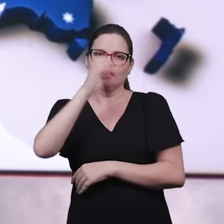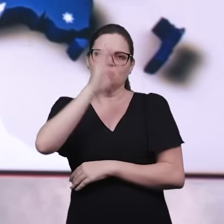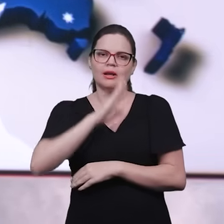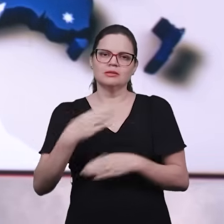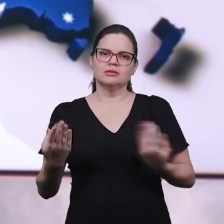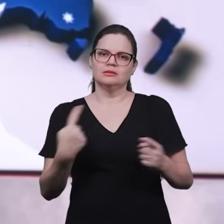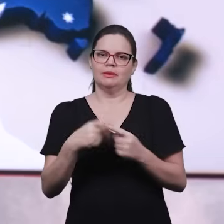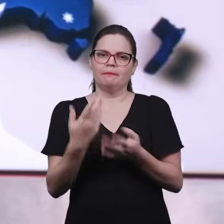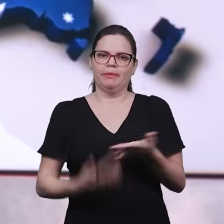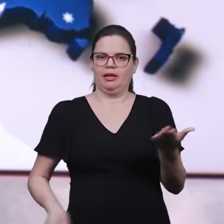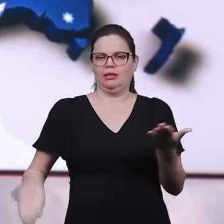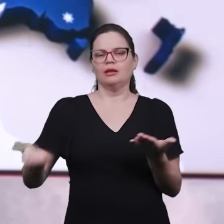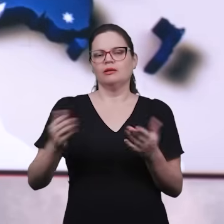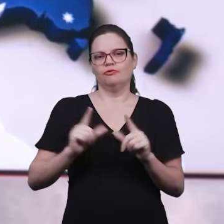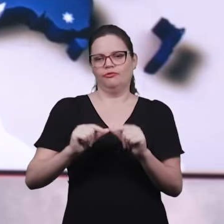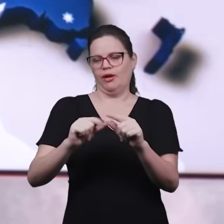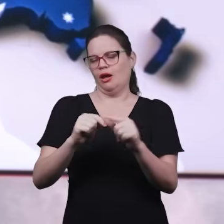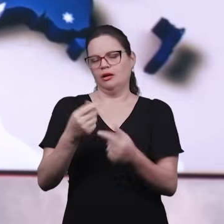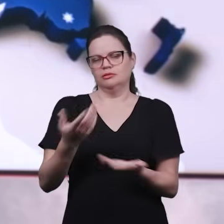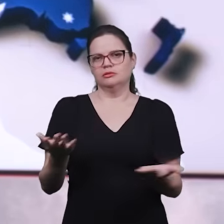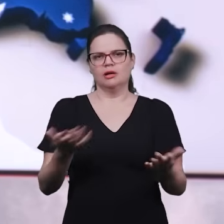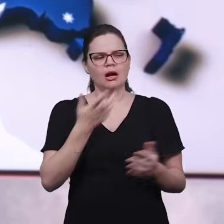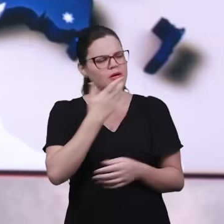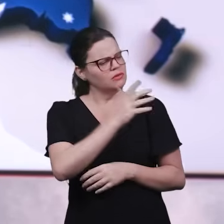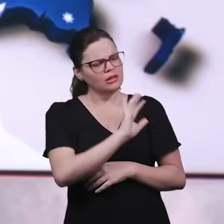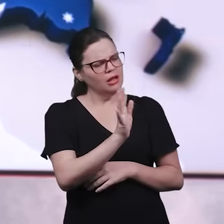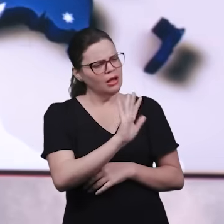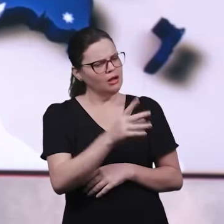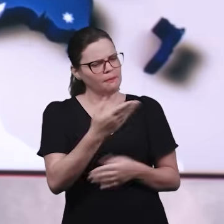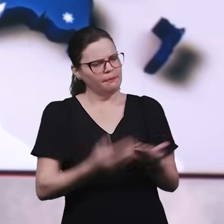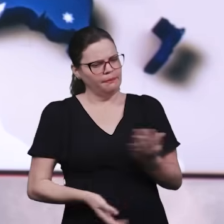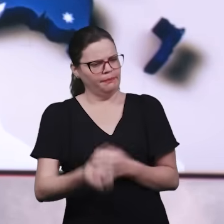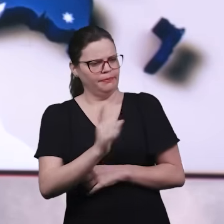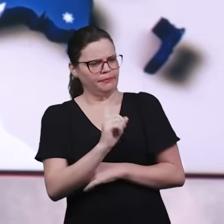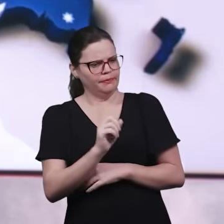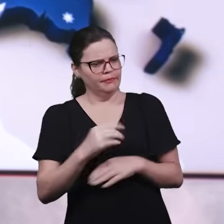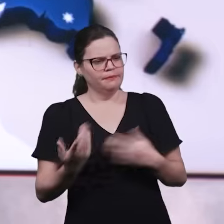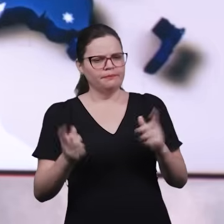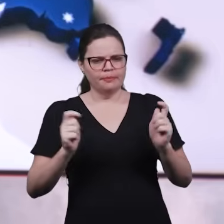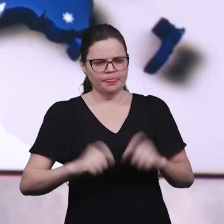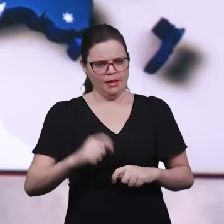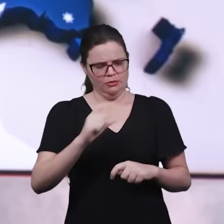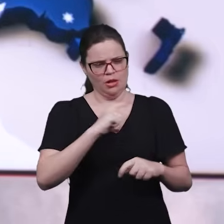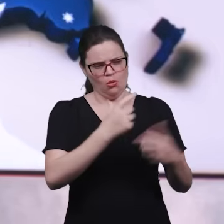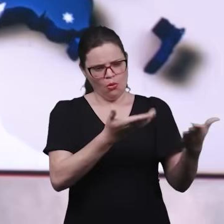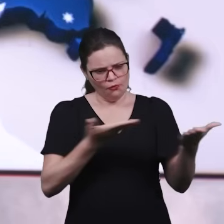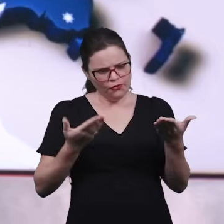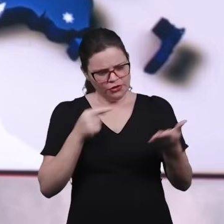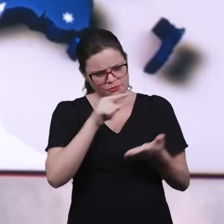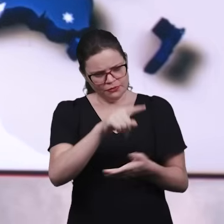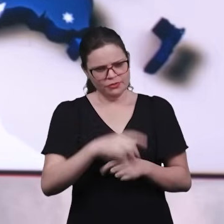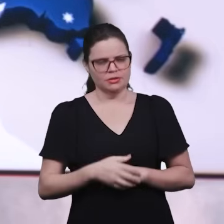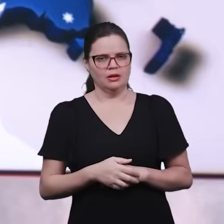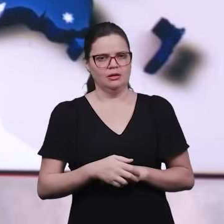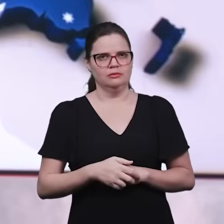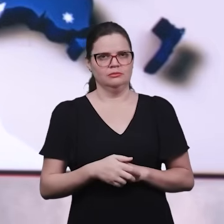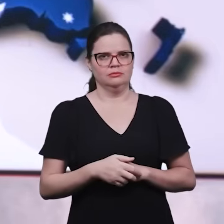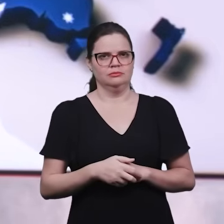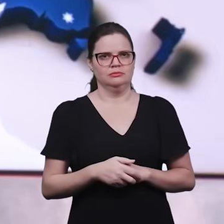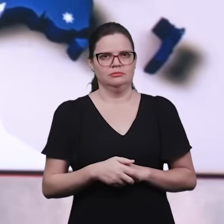frustrado porque tinha perdido a viagem. E eu disse para ele: não, você não perdeu a viagem. Eu tenho um convite para te